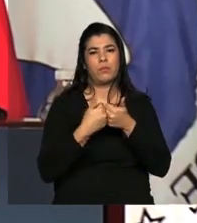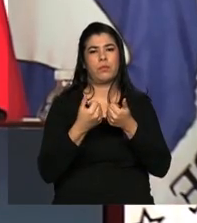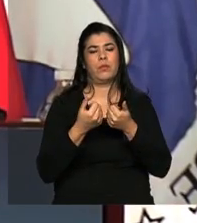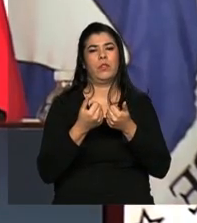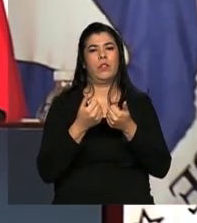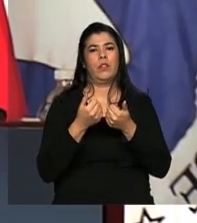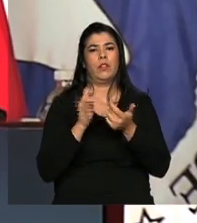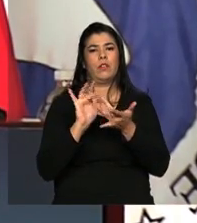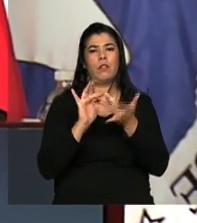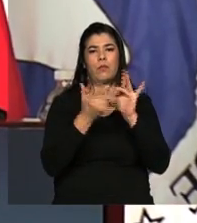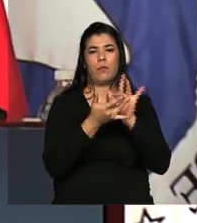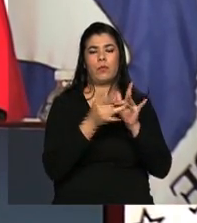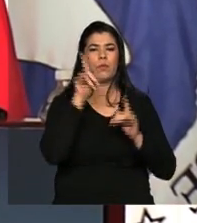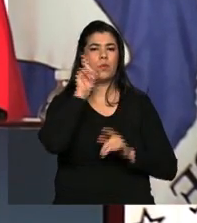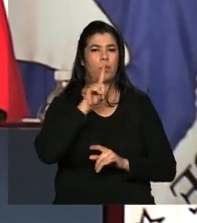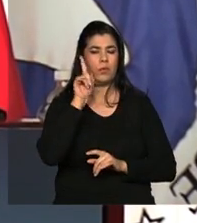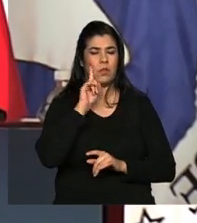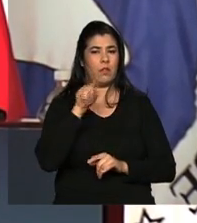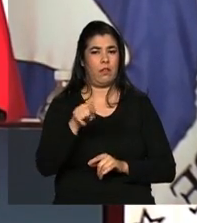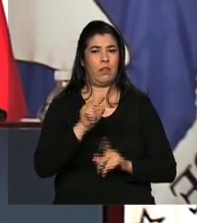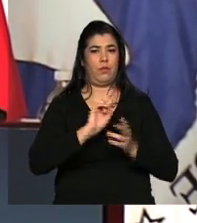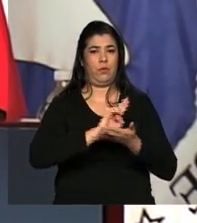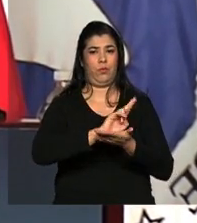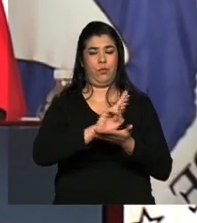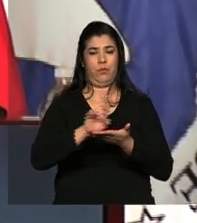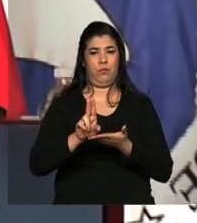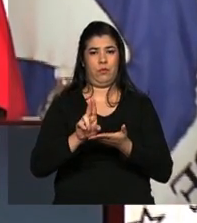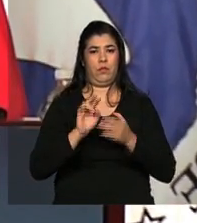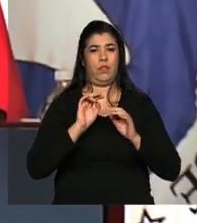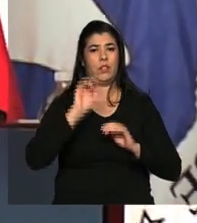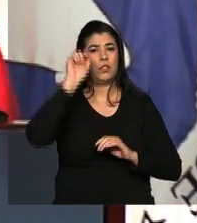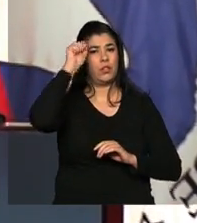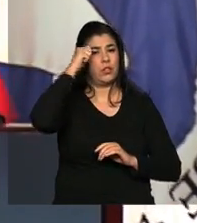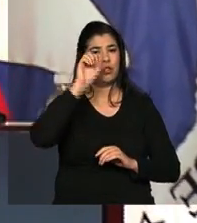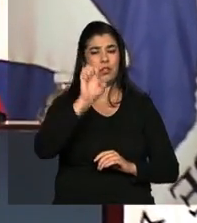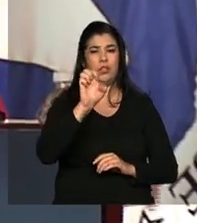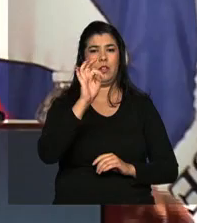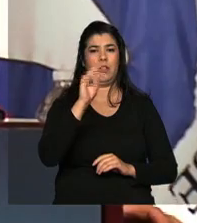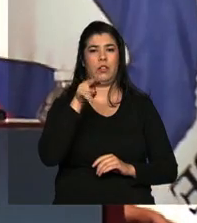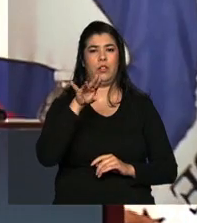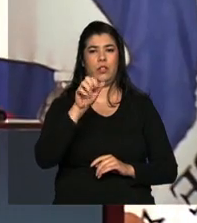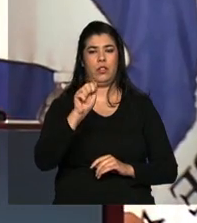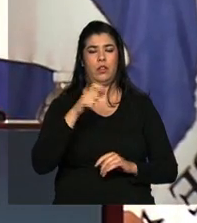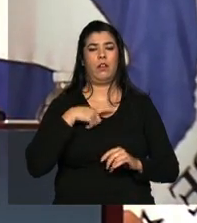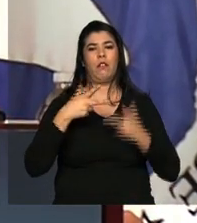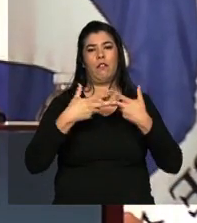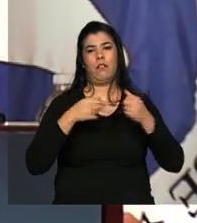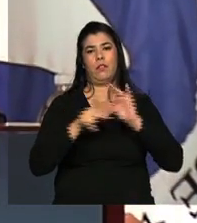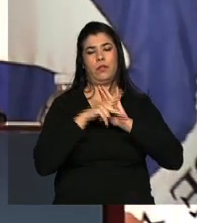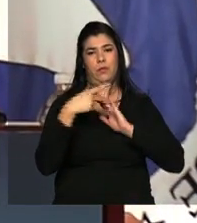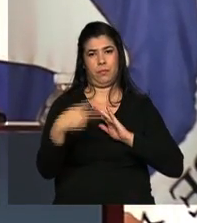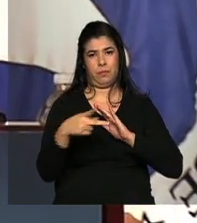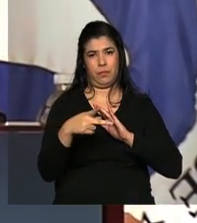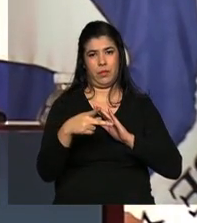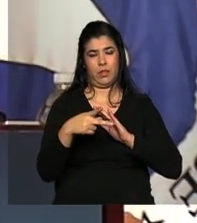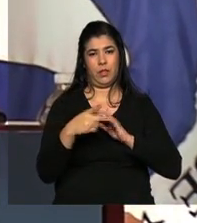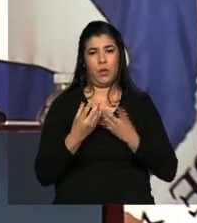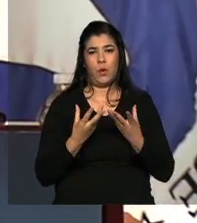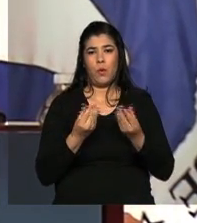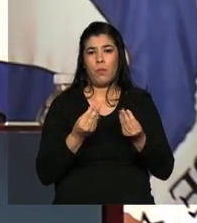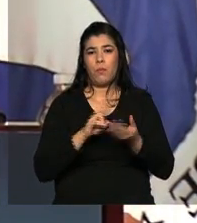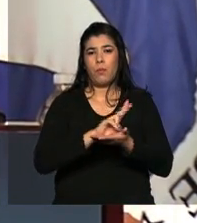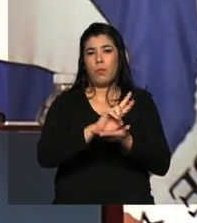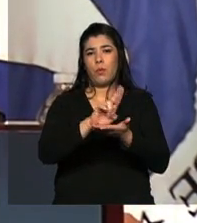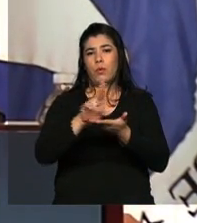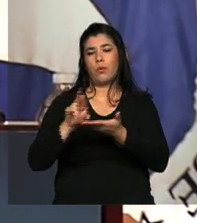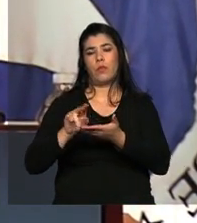com os Estados Unidos. Essa diversidade étnica, essa característica multicultural dos